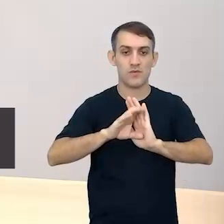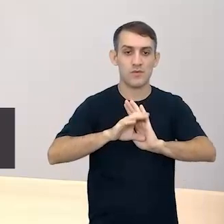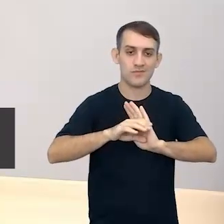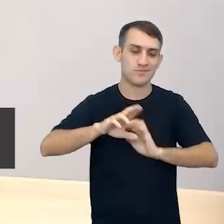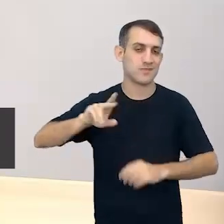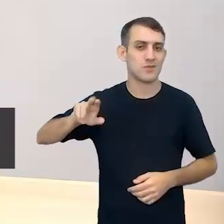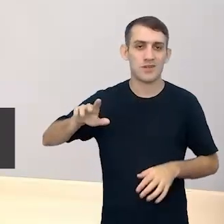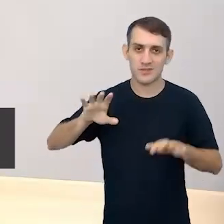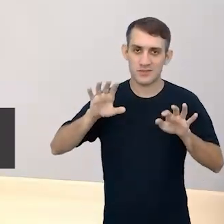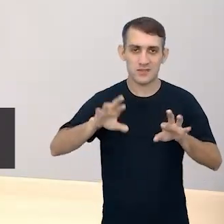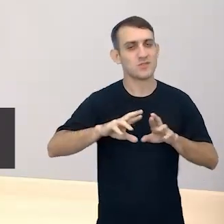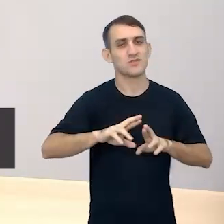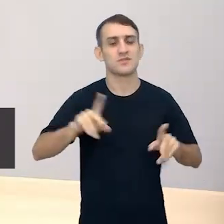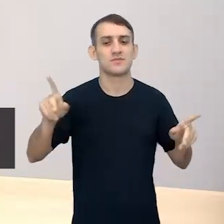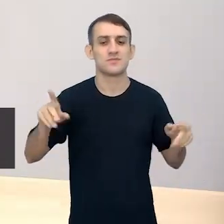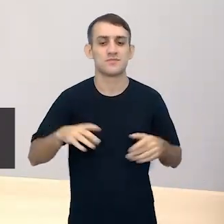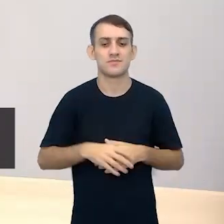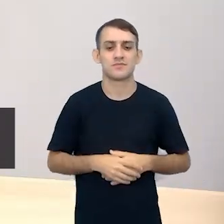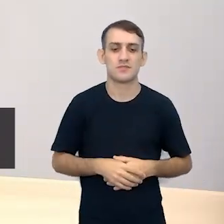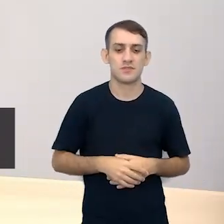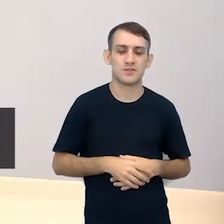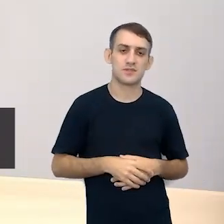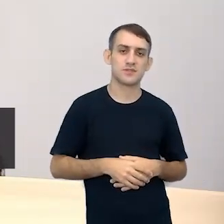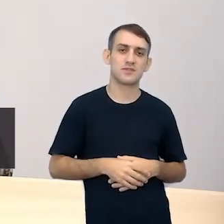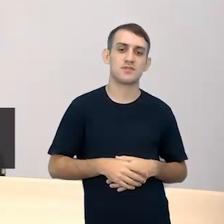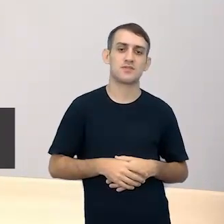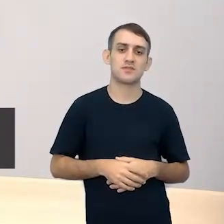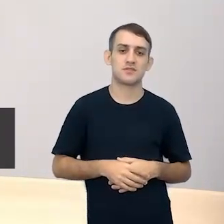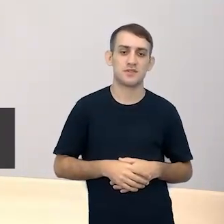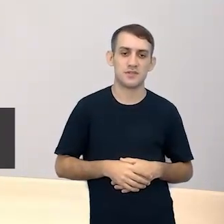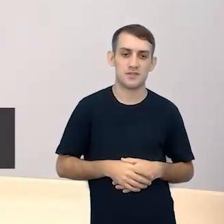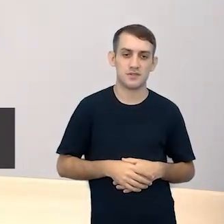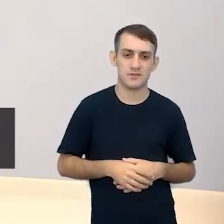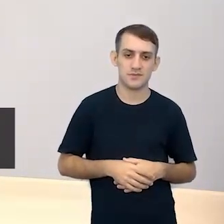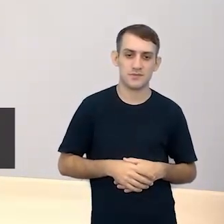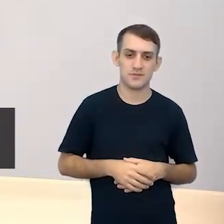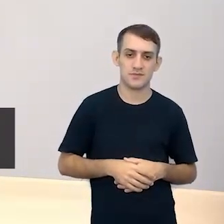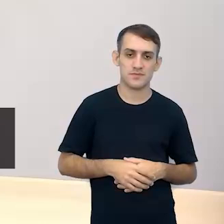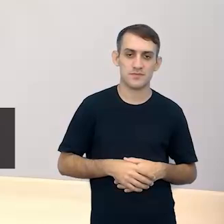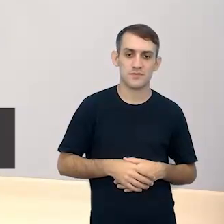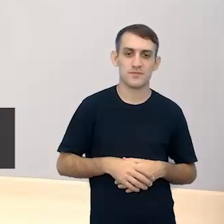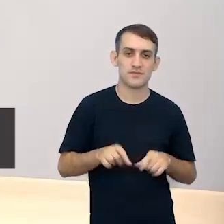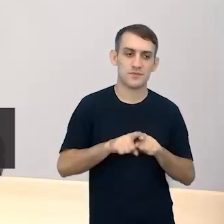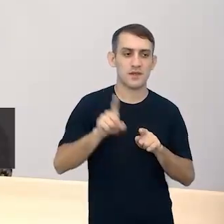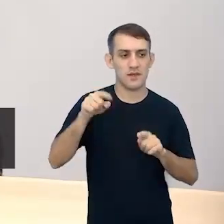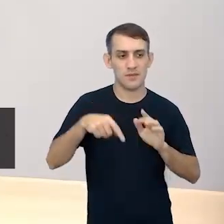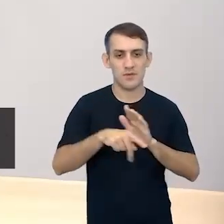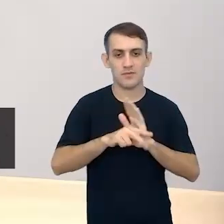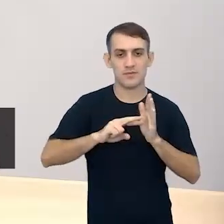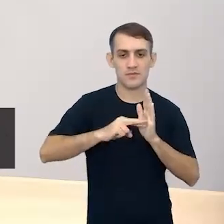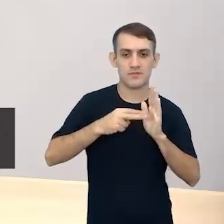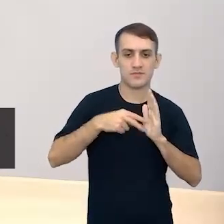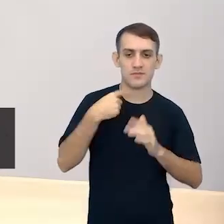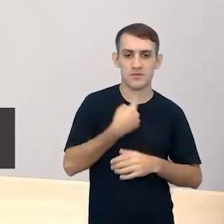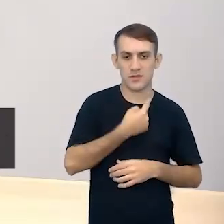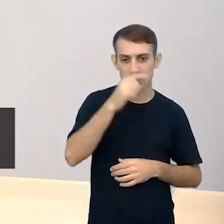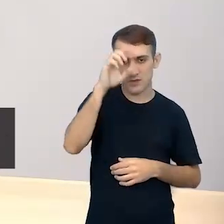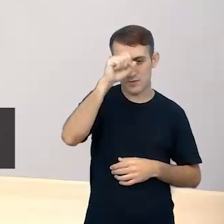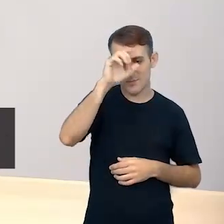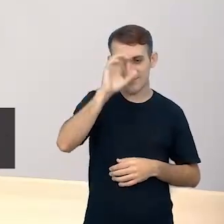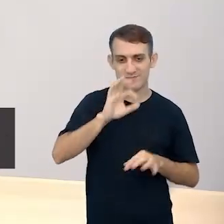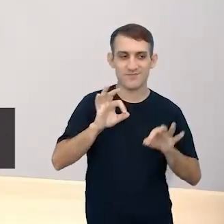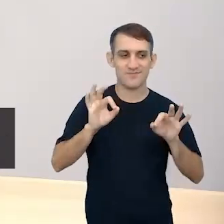foi esse, do Novak. Em cima da teoria da aprendizagem significativa, né? Aprender